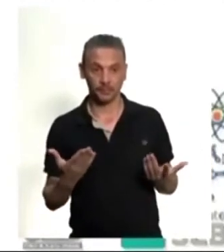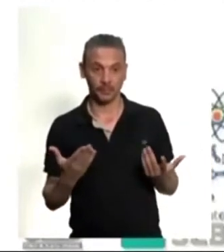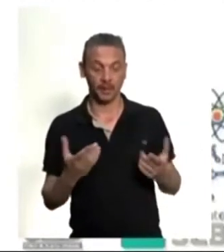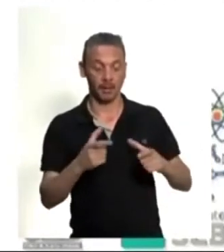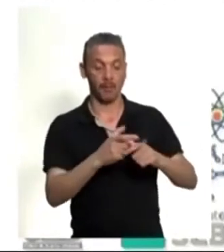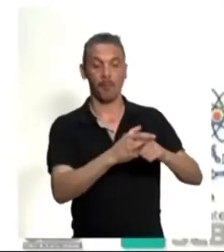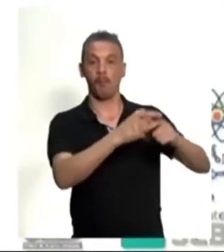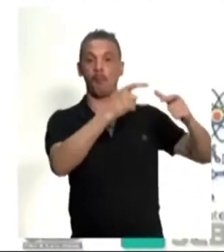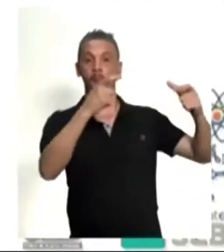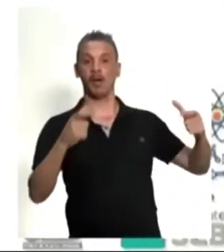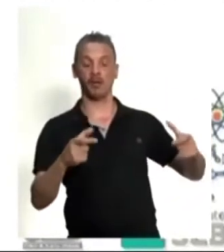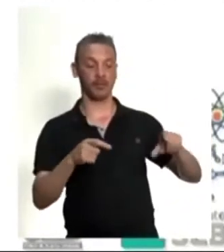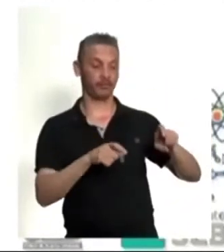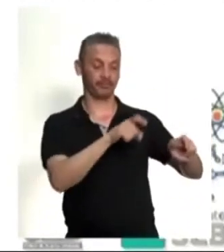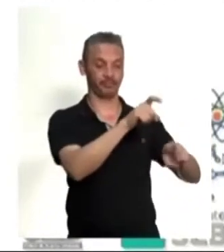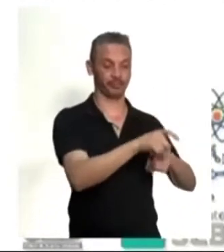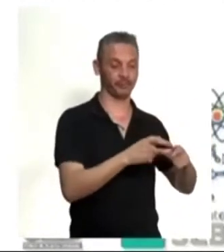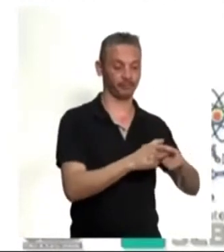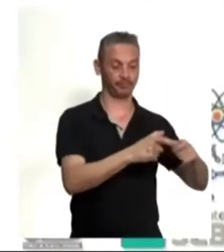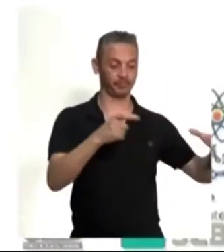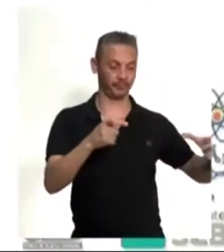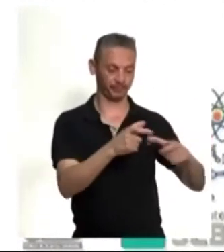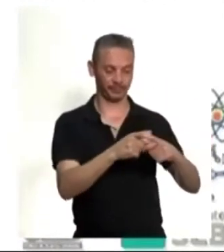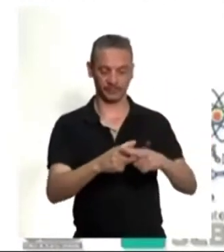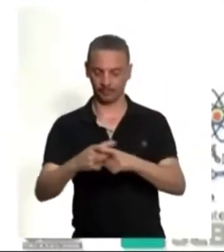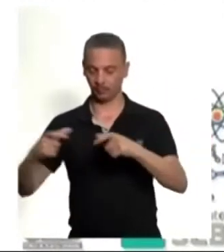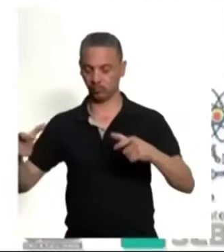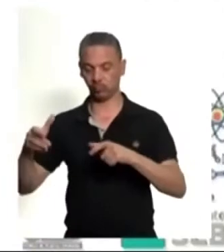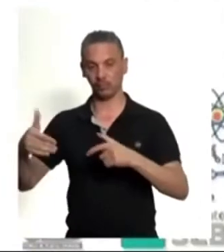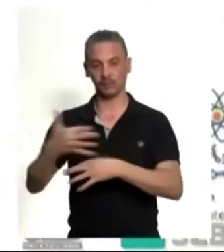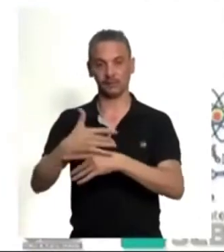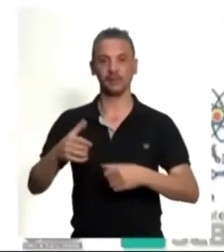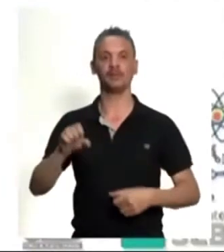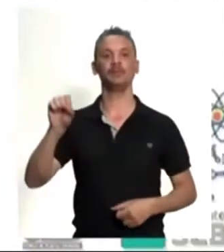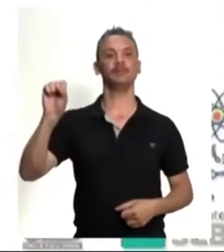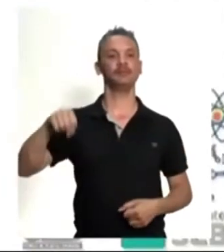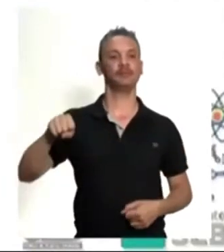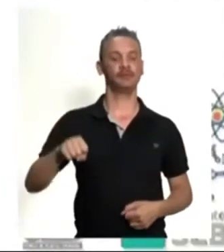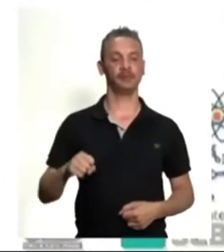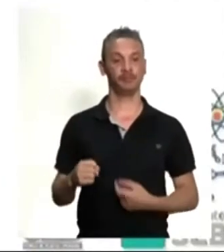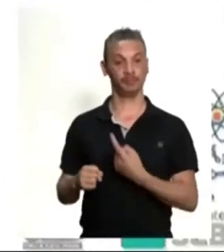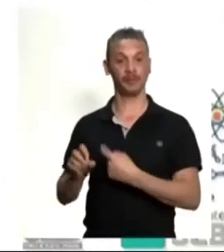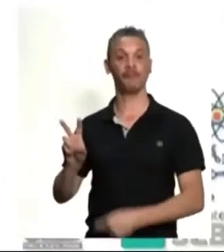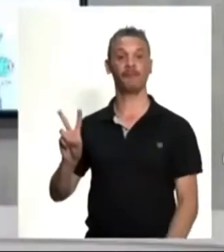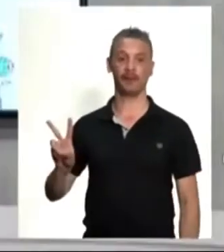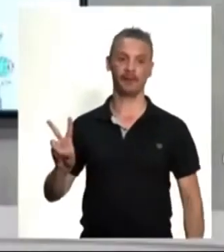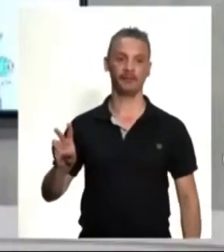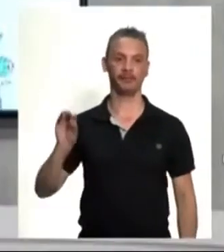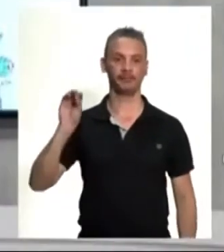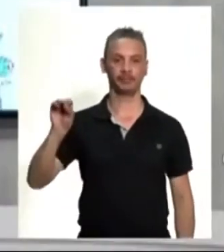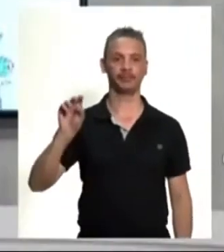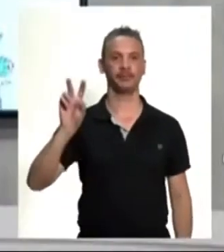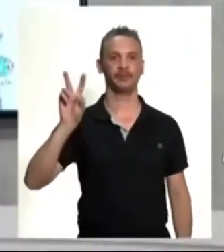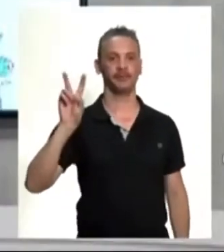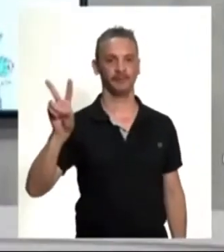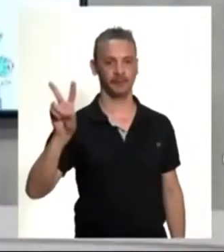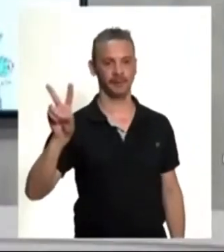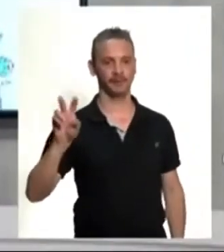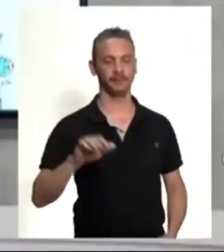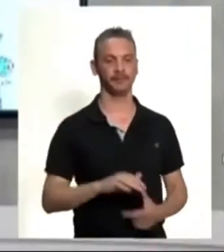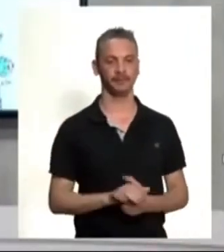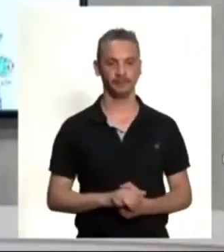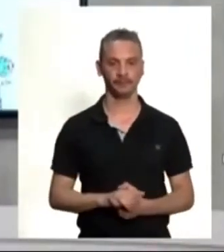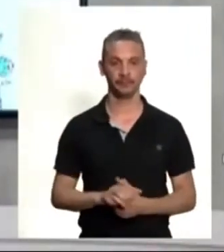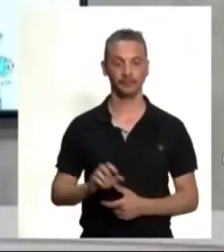população urbana é maior que o crescimento da população rural. Sim, galera, isso marca esse processo. Então,